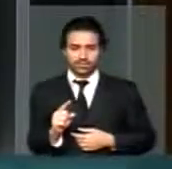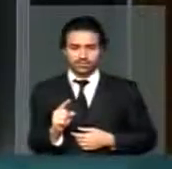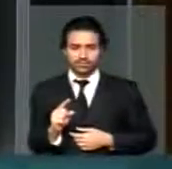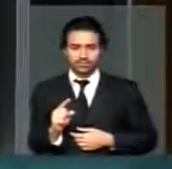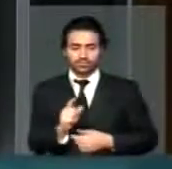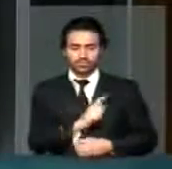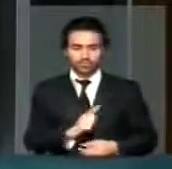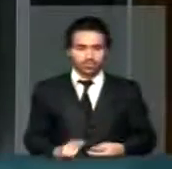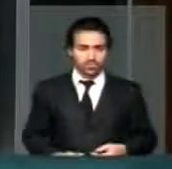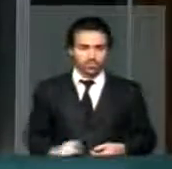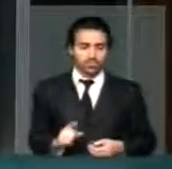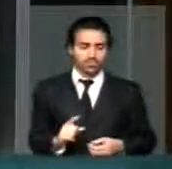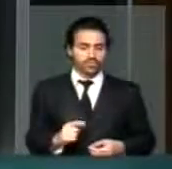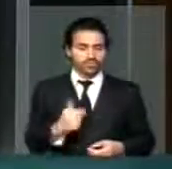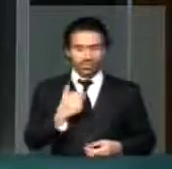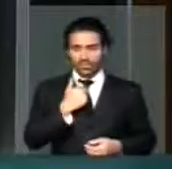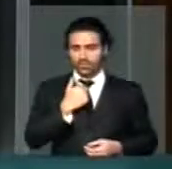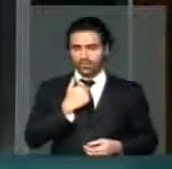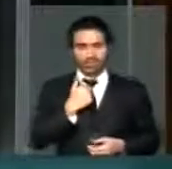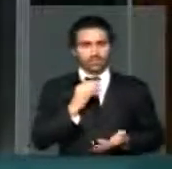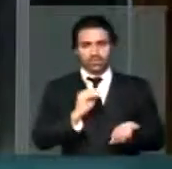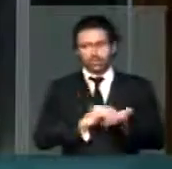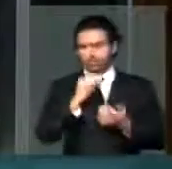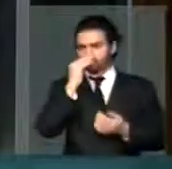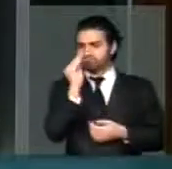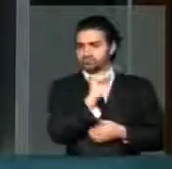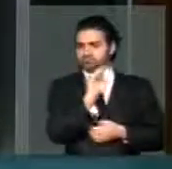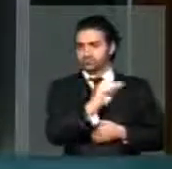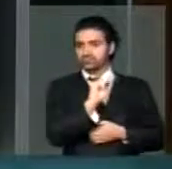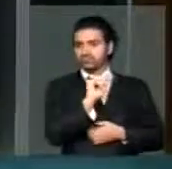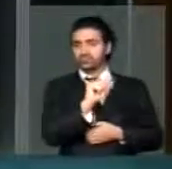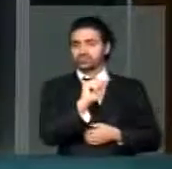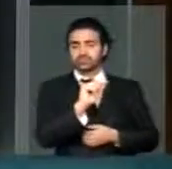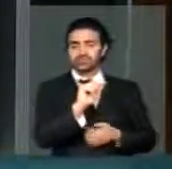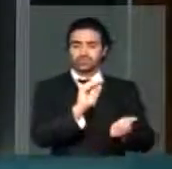os governos violentem os direitos dos cidadãos mais Humildes principalmente obrigado